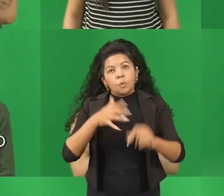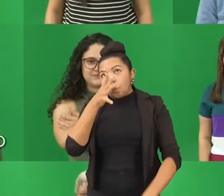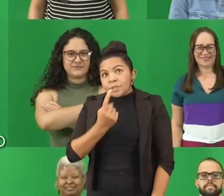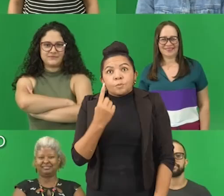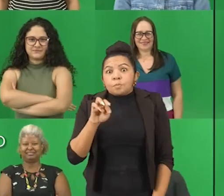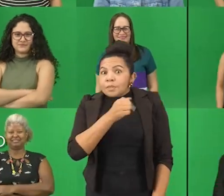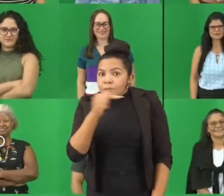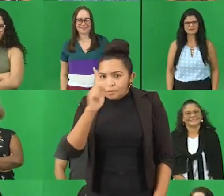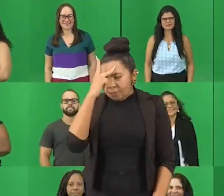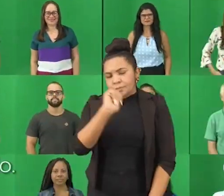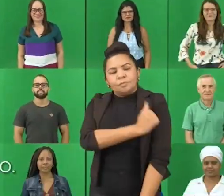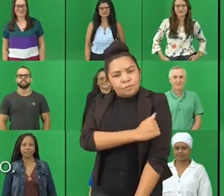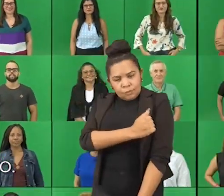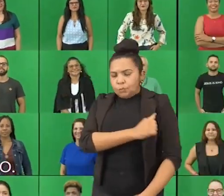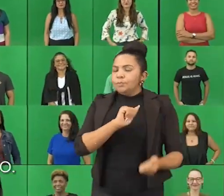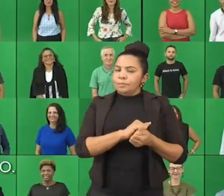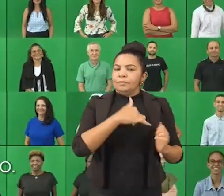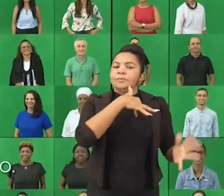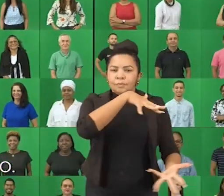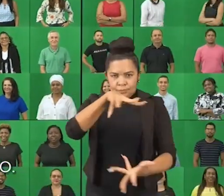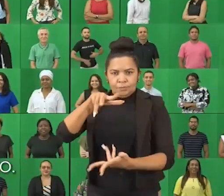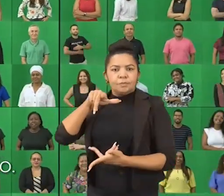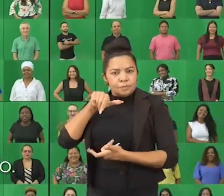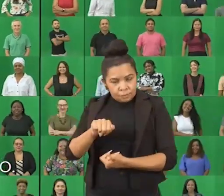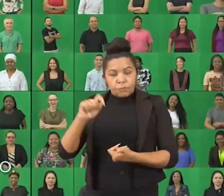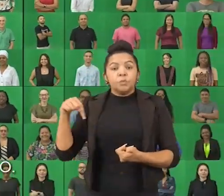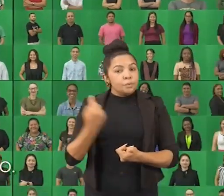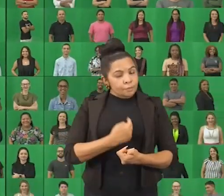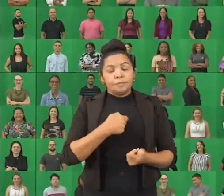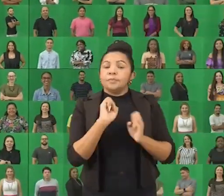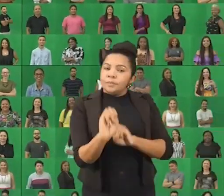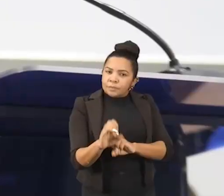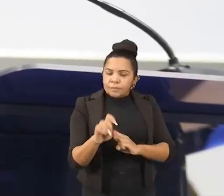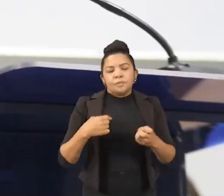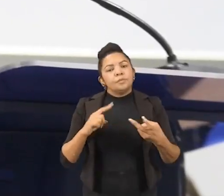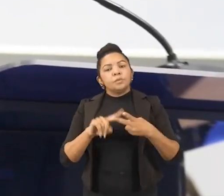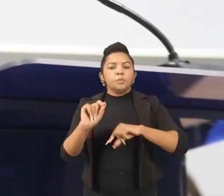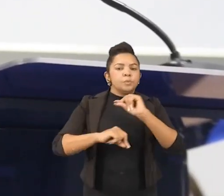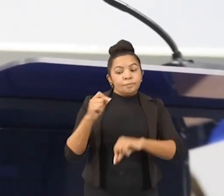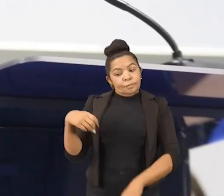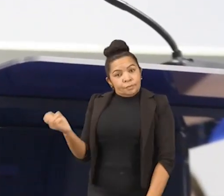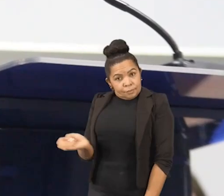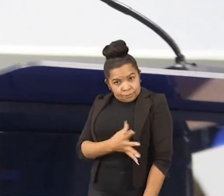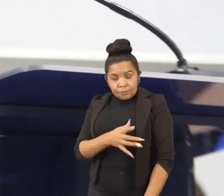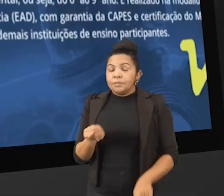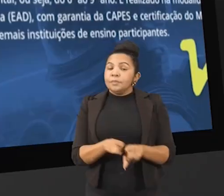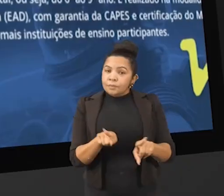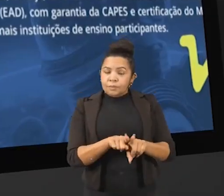e no aprimoramento de quase 1 milhão de estudantes ao redor do mundo. Somos